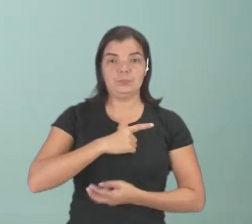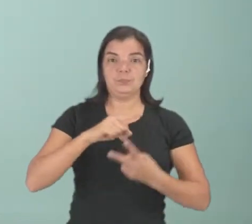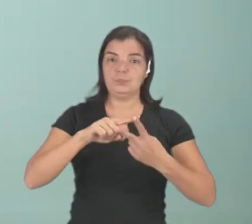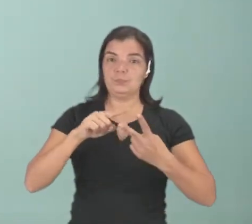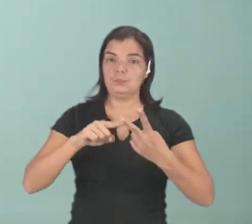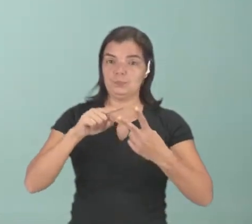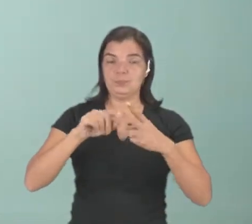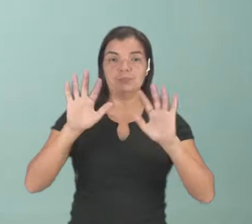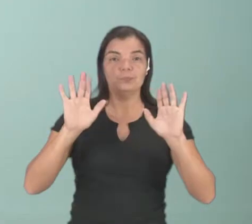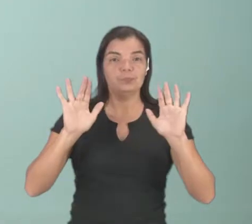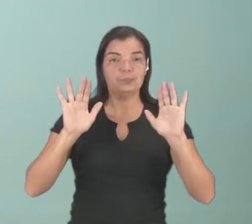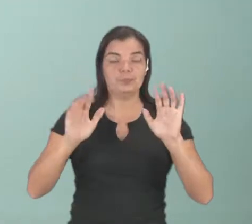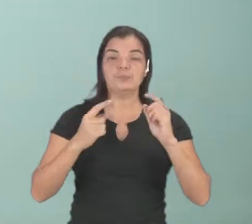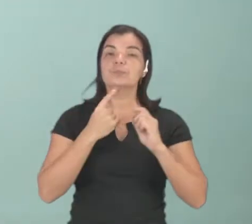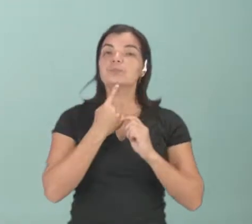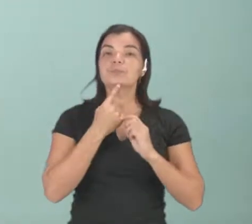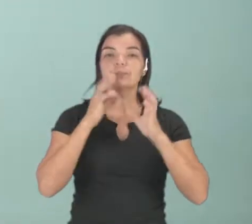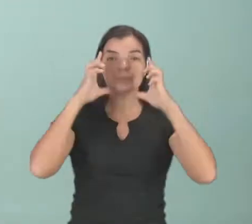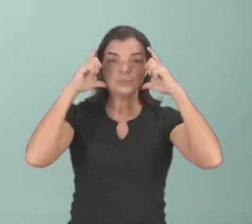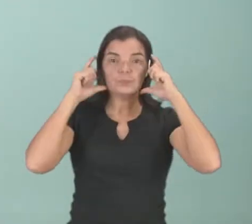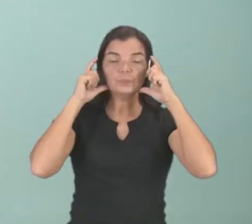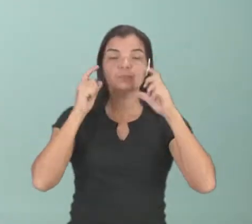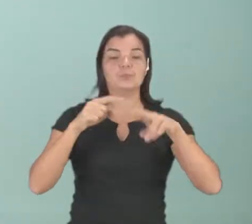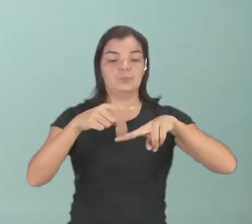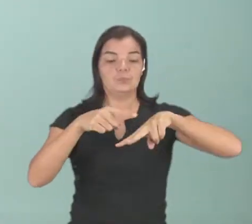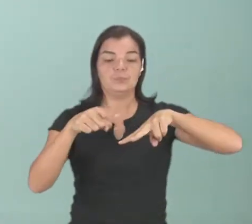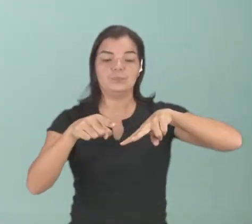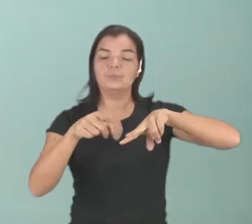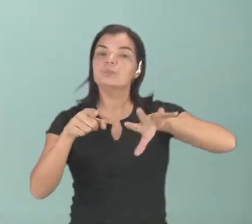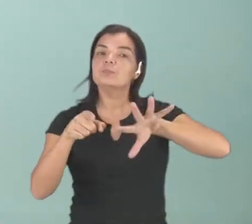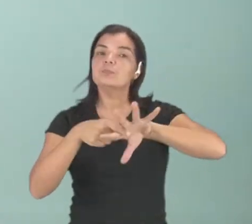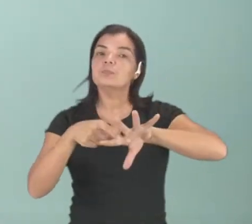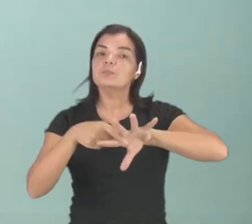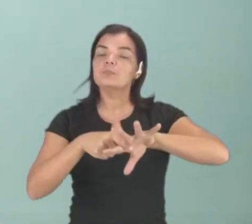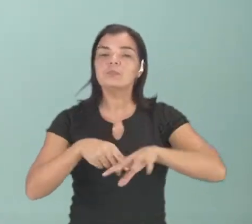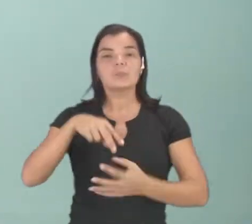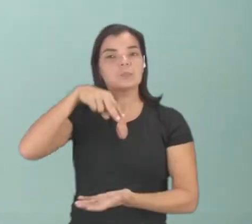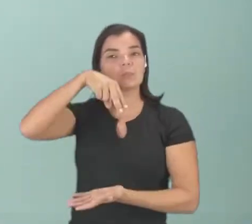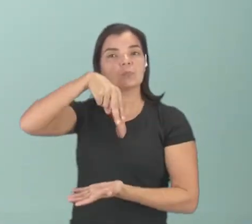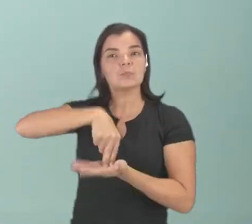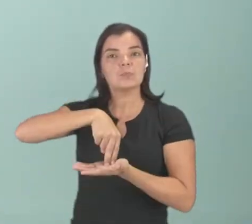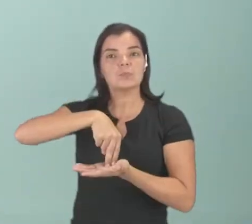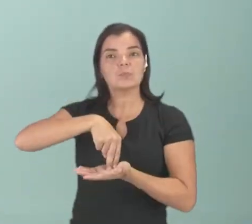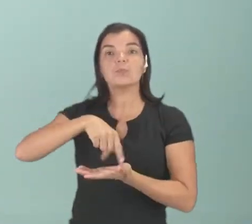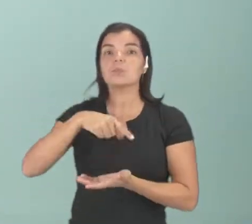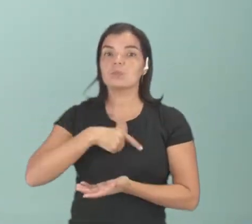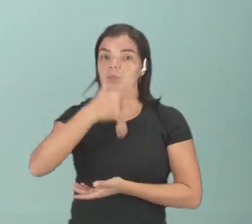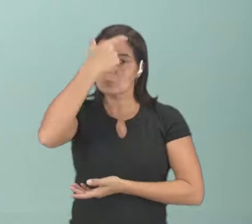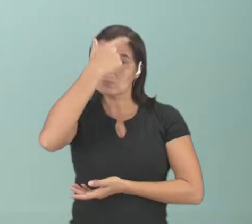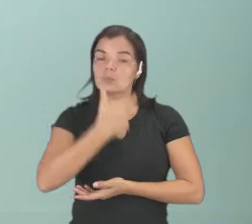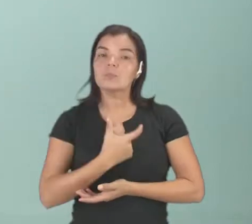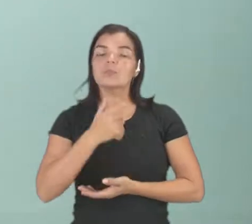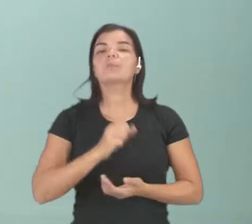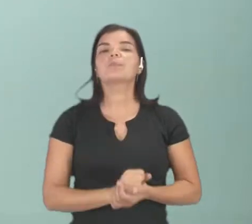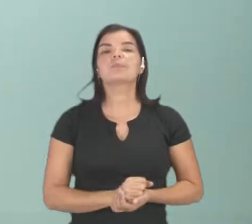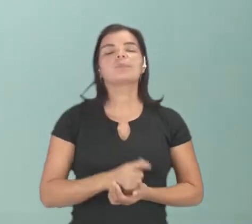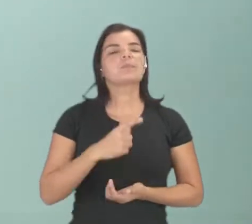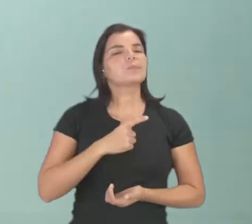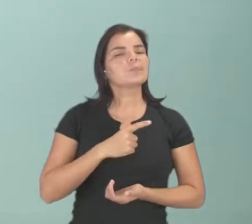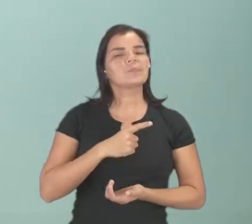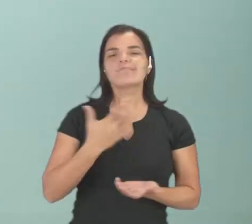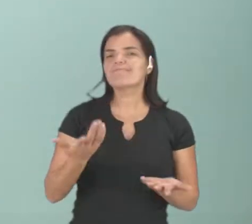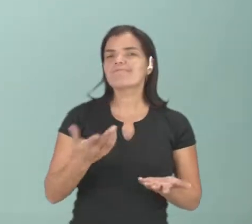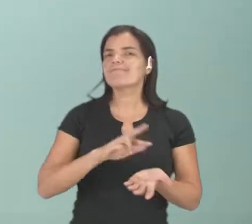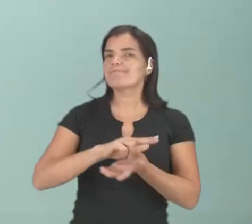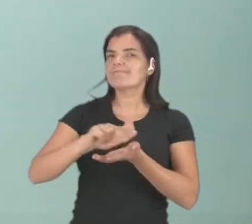2 mãos, uma cabeça, 2 pés e anda ereto. Então, essa seria a forma humana. Tem